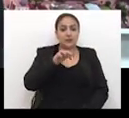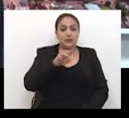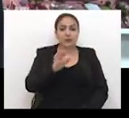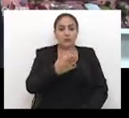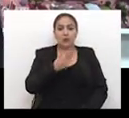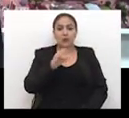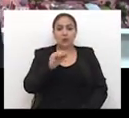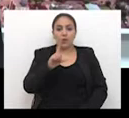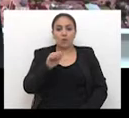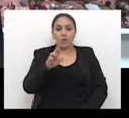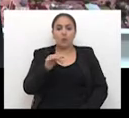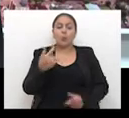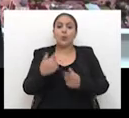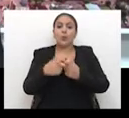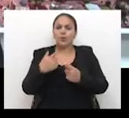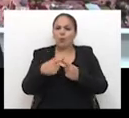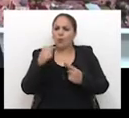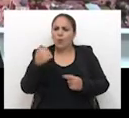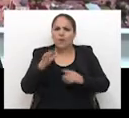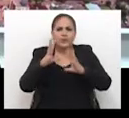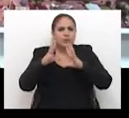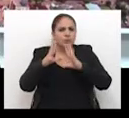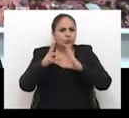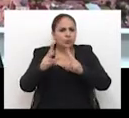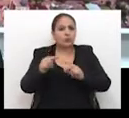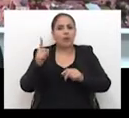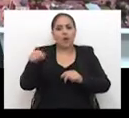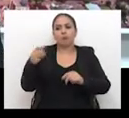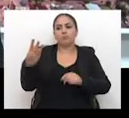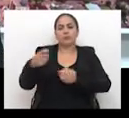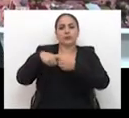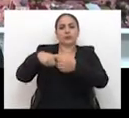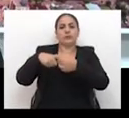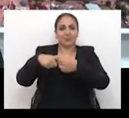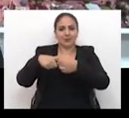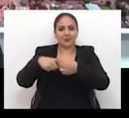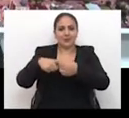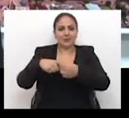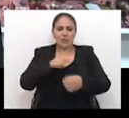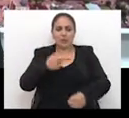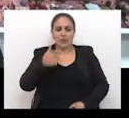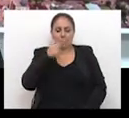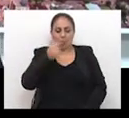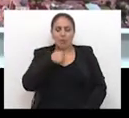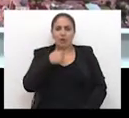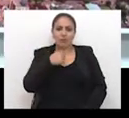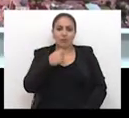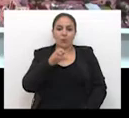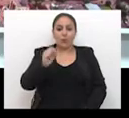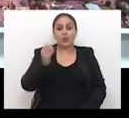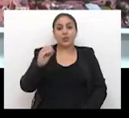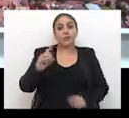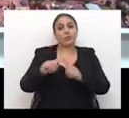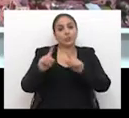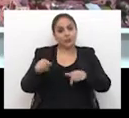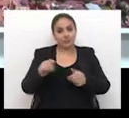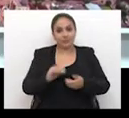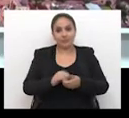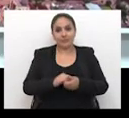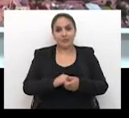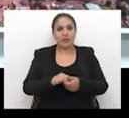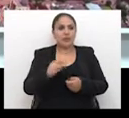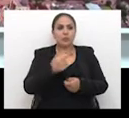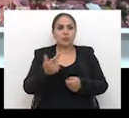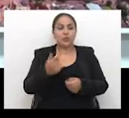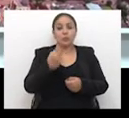maioria das empresas formaturas são todos terceirizados e transferir os serviços não tem querer eu tenho 80 colaboradores e também não